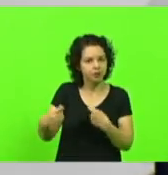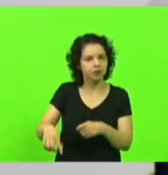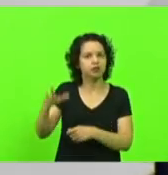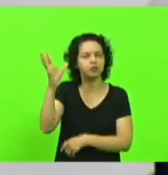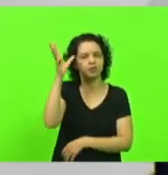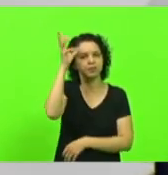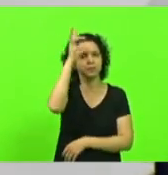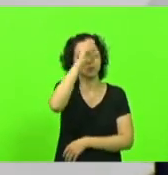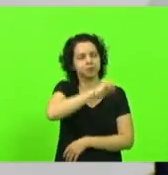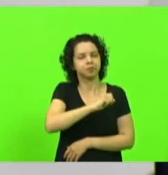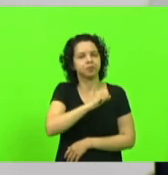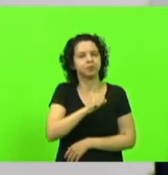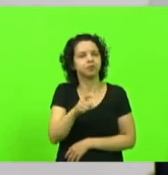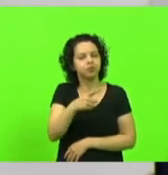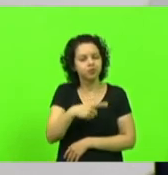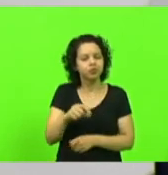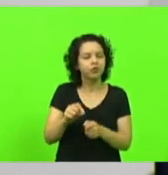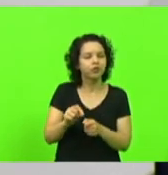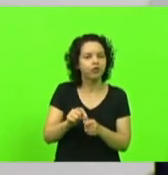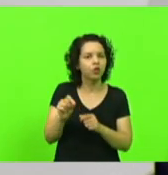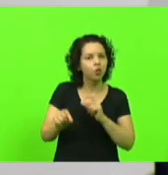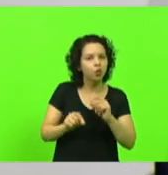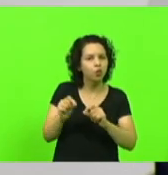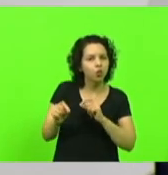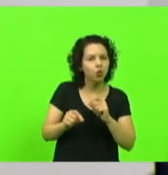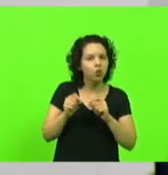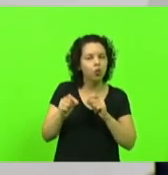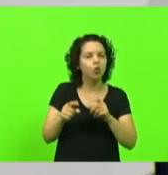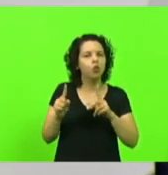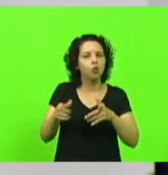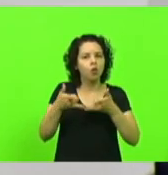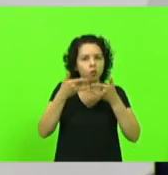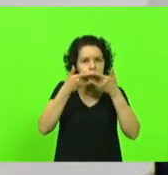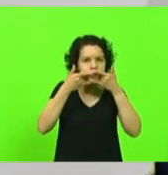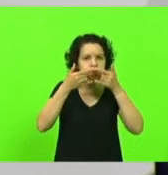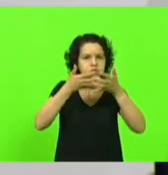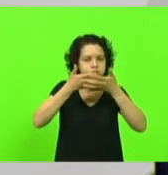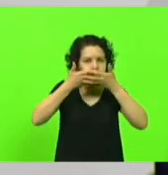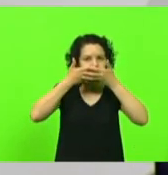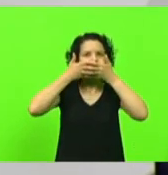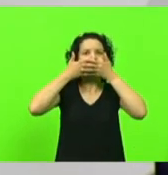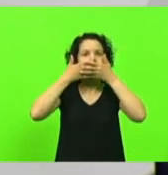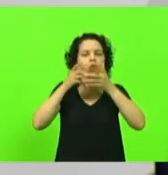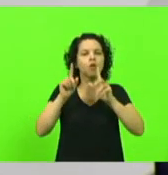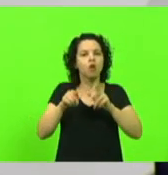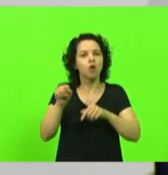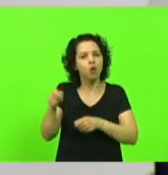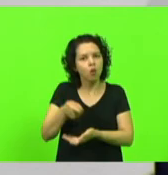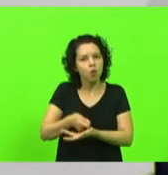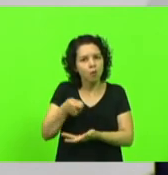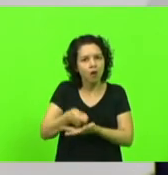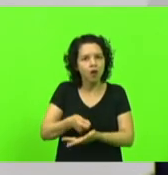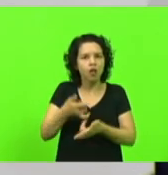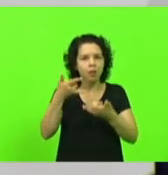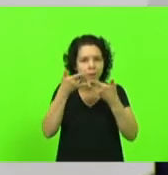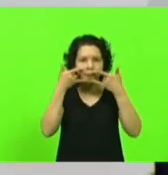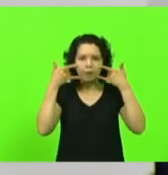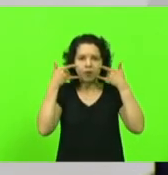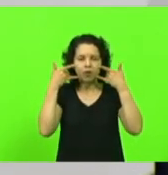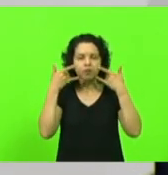E o que nós estamos fazendo? Colocando uma mordaça, obrigando que elas usem uma máscara, sendo que já está